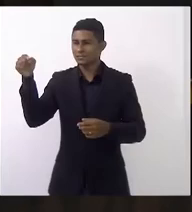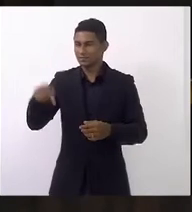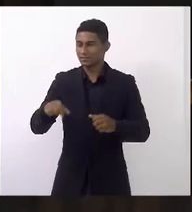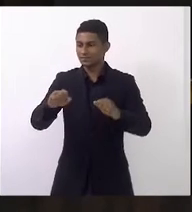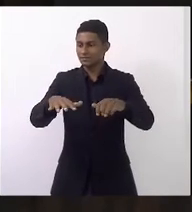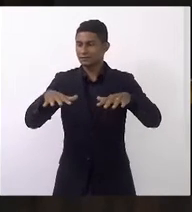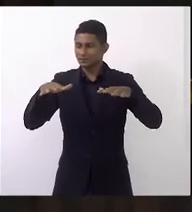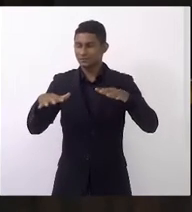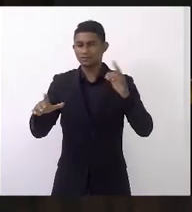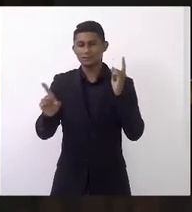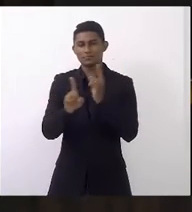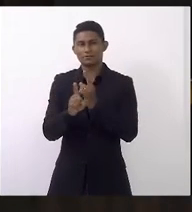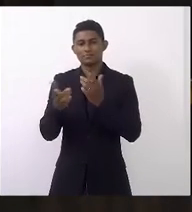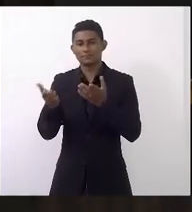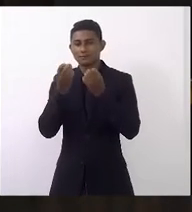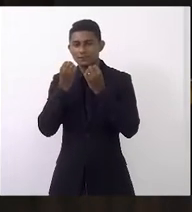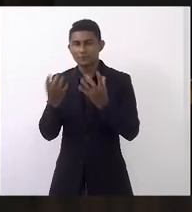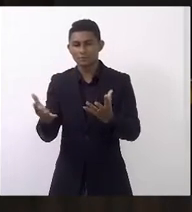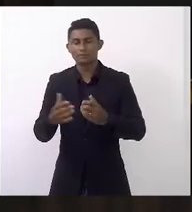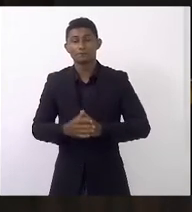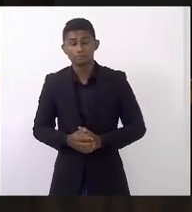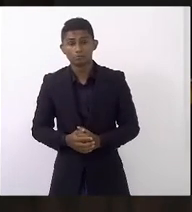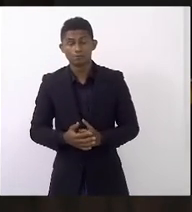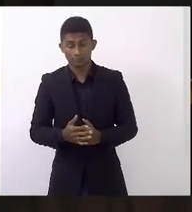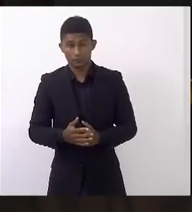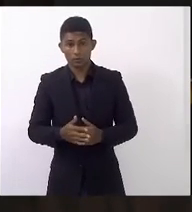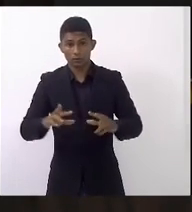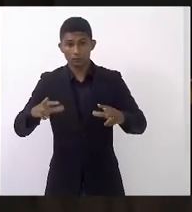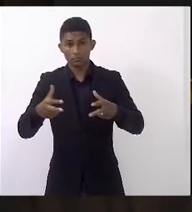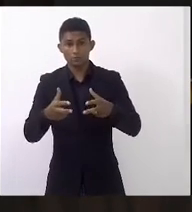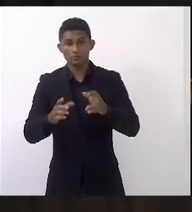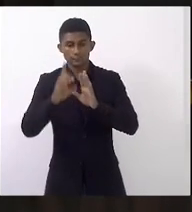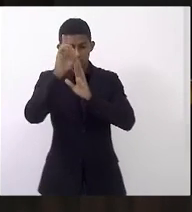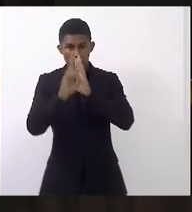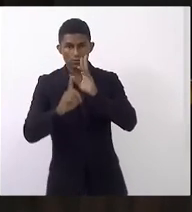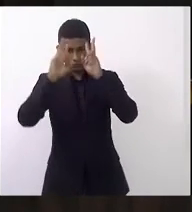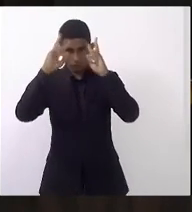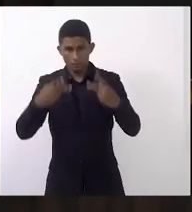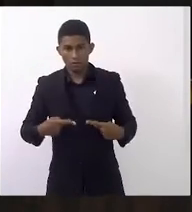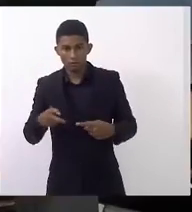plenário. Obrigado. Pela defesa dos direitos humanos, deputada Dani Monteiro.